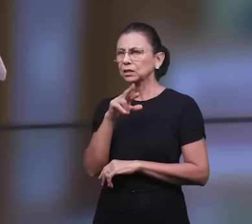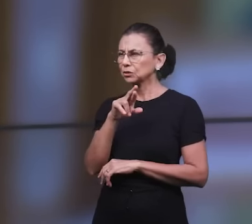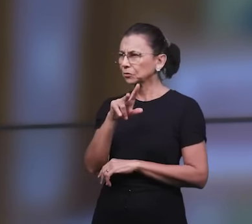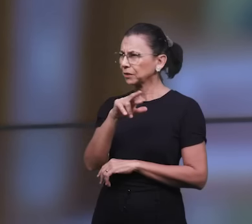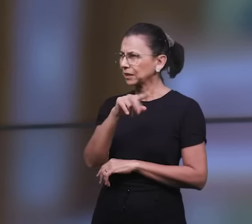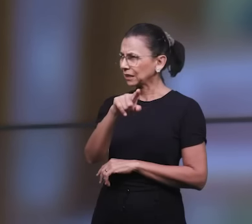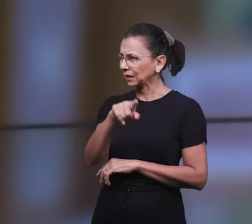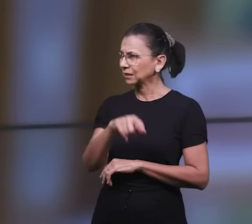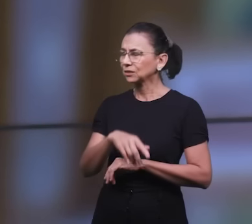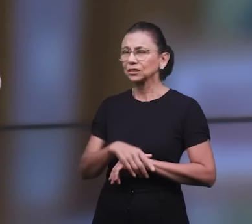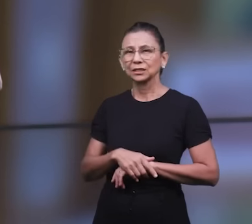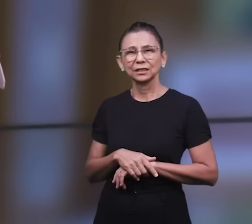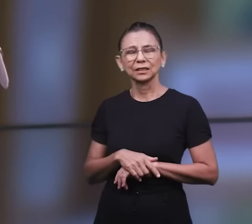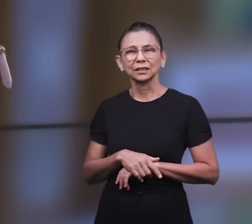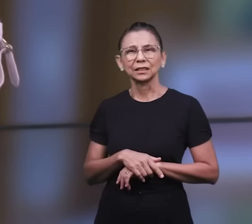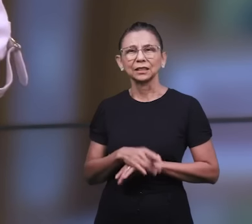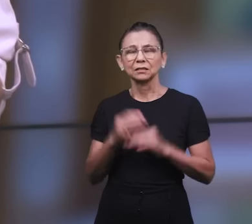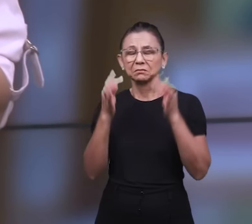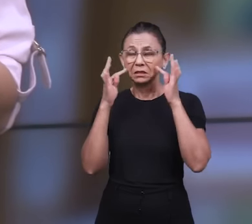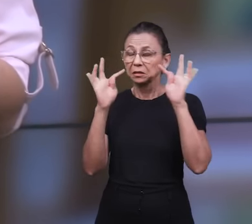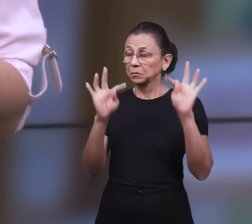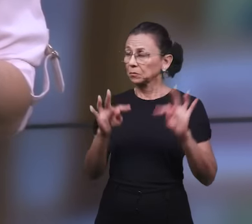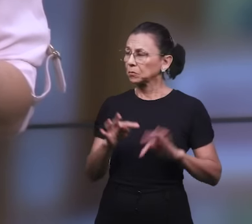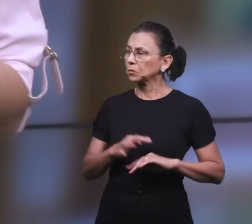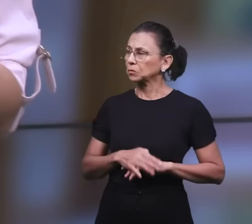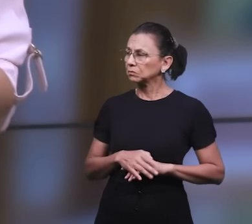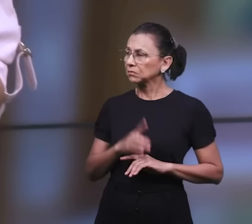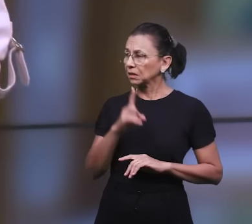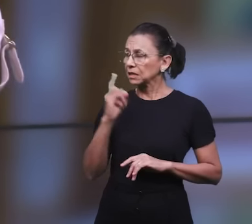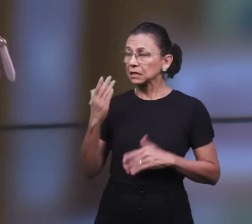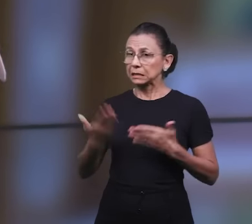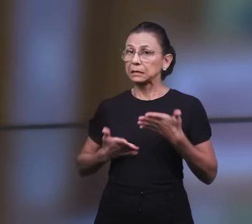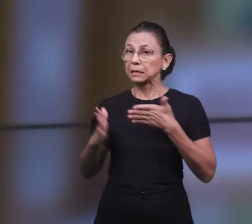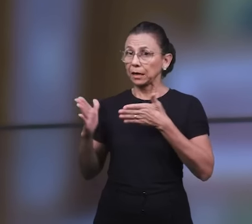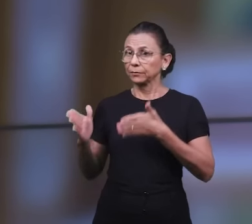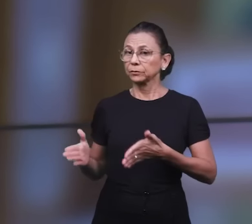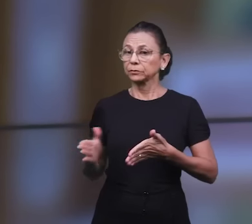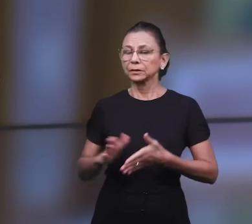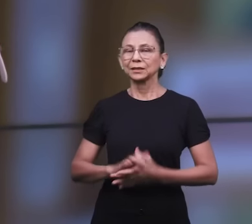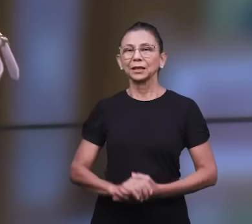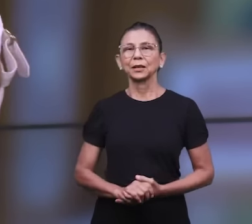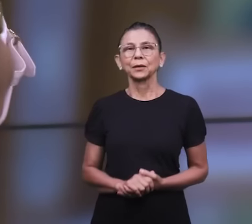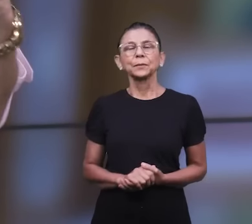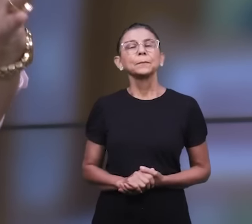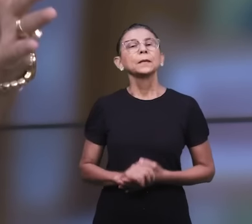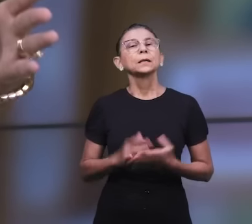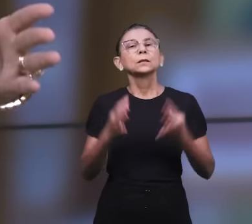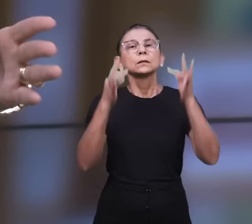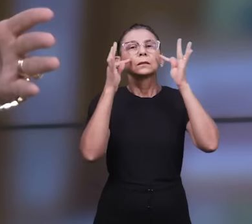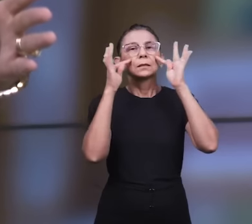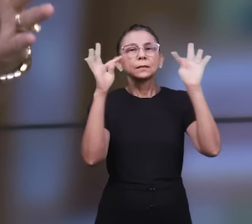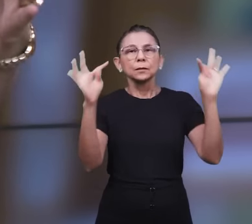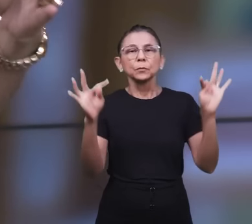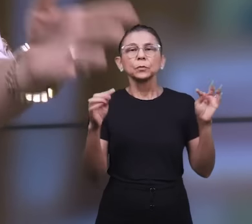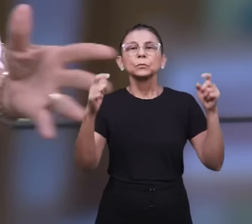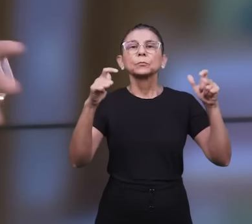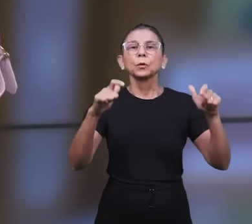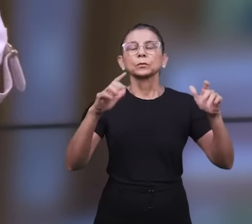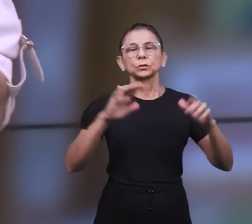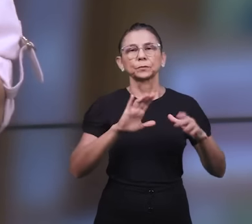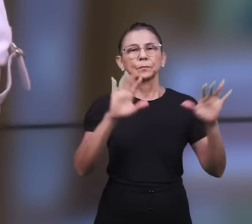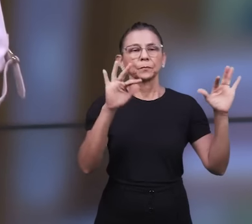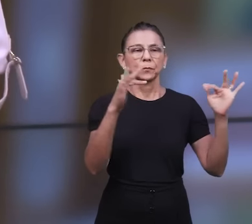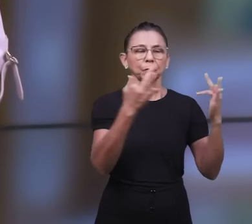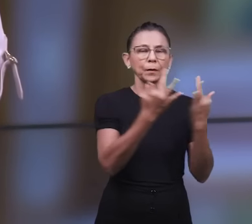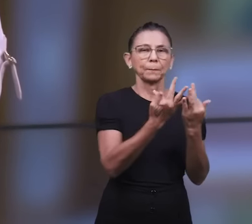um servo um servo do Senhor Vamos pensar estamos sendo luz para os nossos colegas de escolas